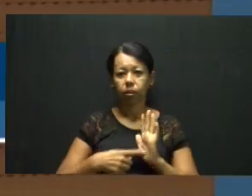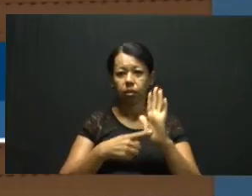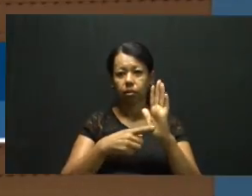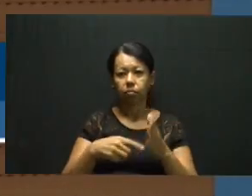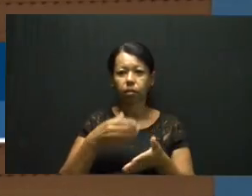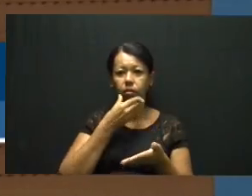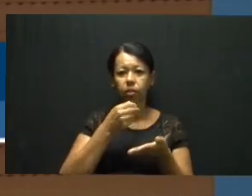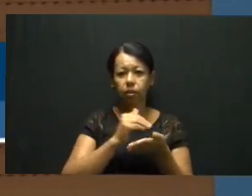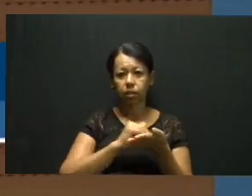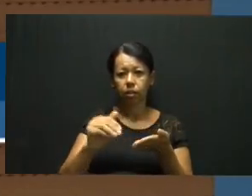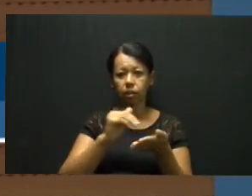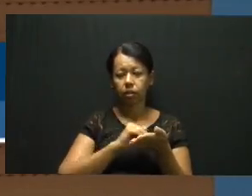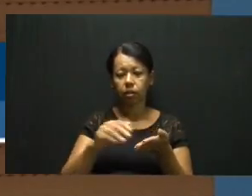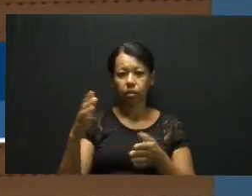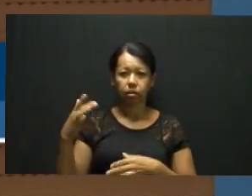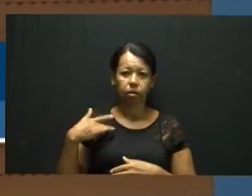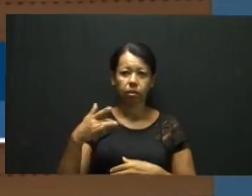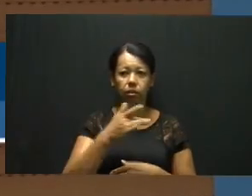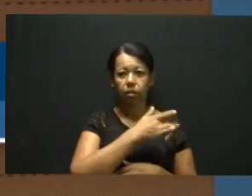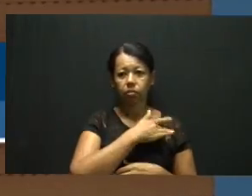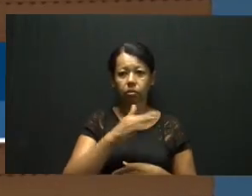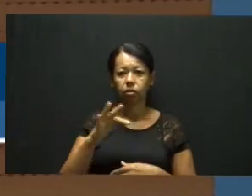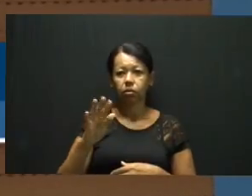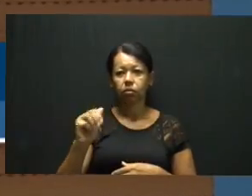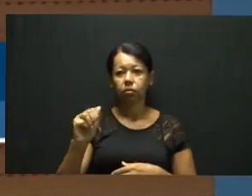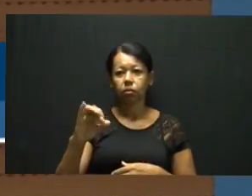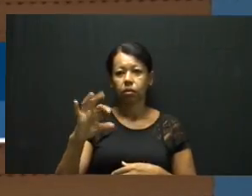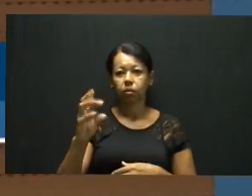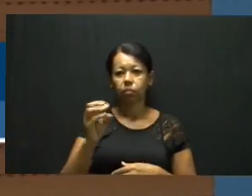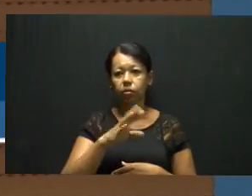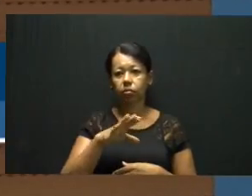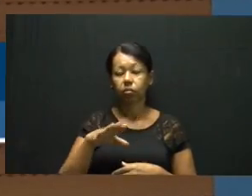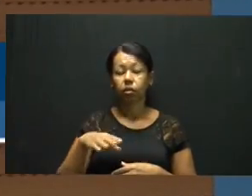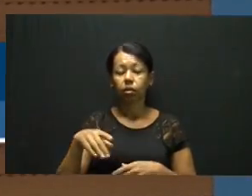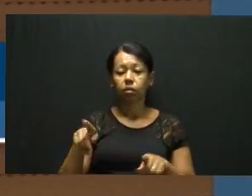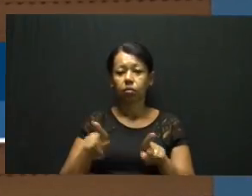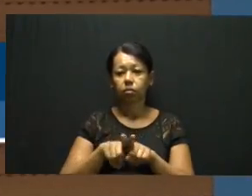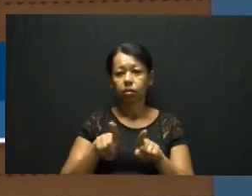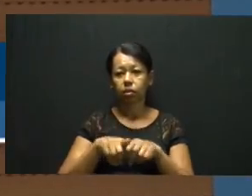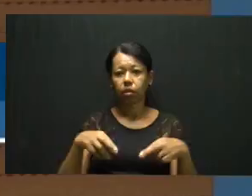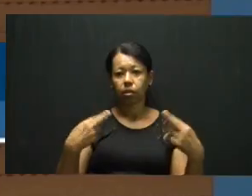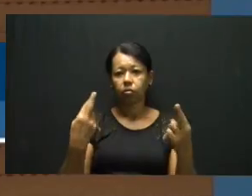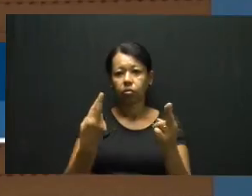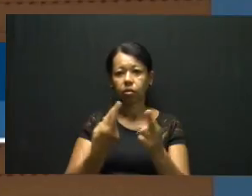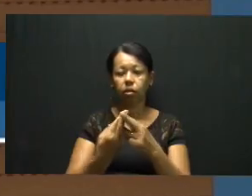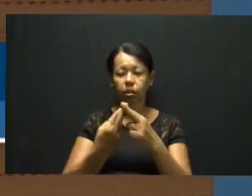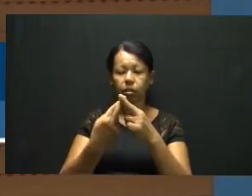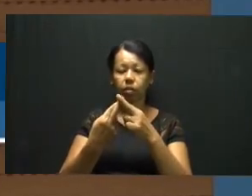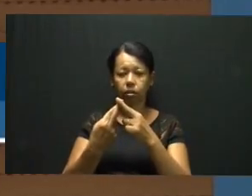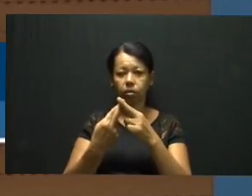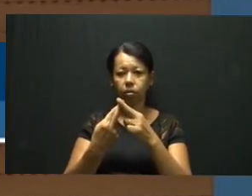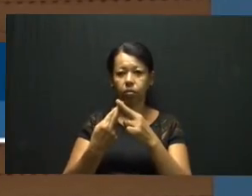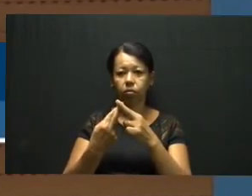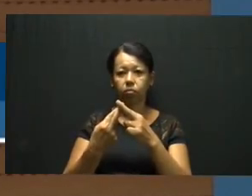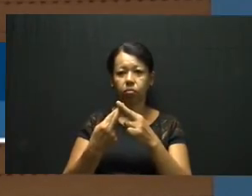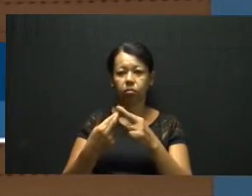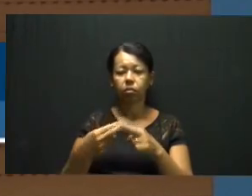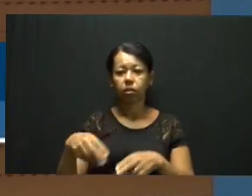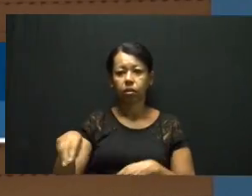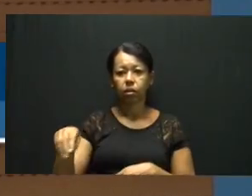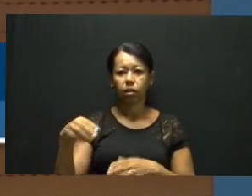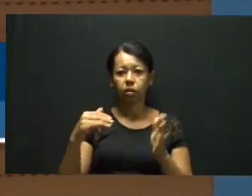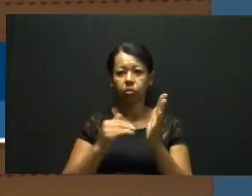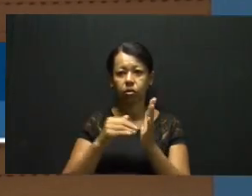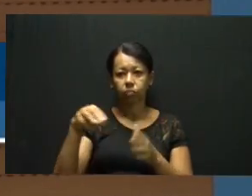secretário municipal de saúde, Fábio Ferraz, em reunião com a Ultracargo e com o Ministério Público Estadual, na terça-feira. O Ministério